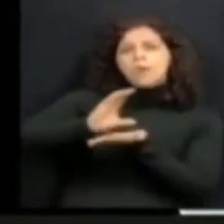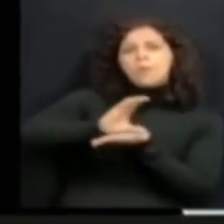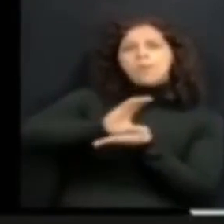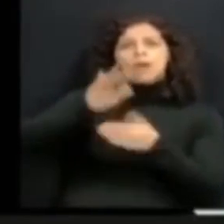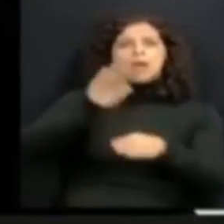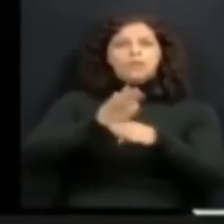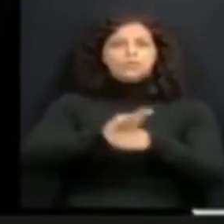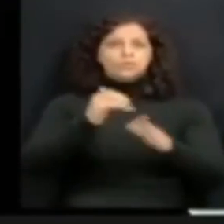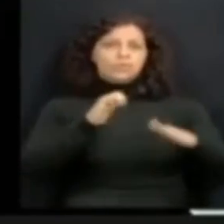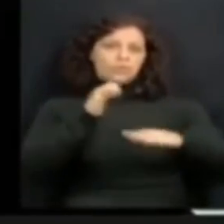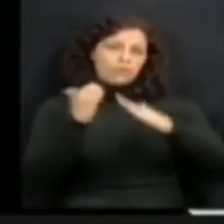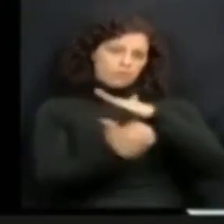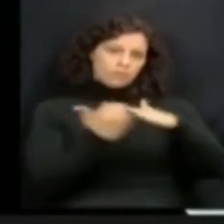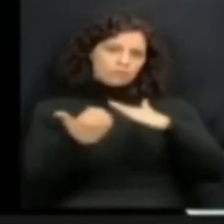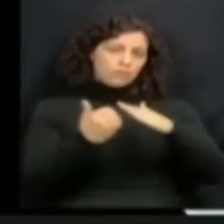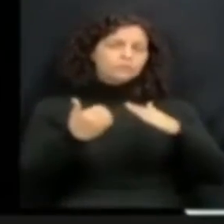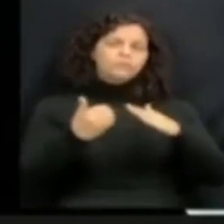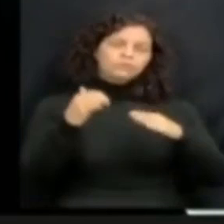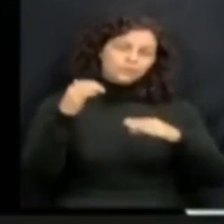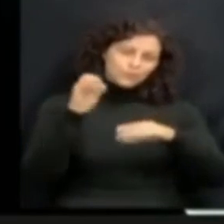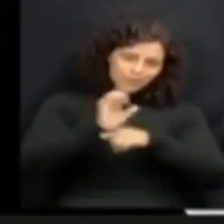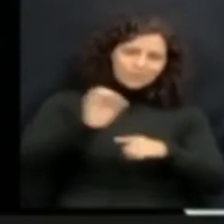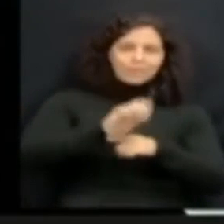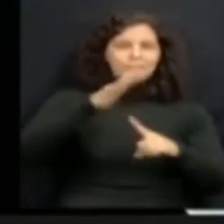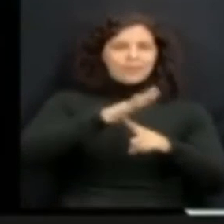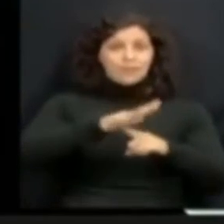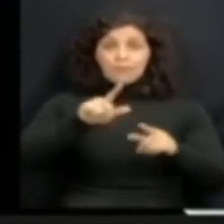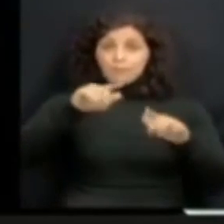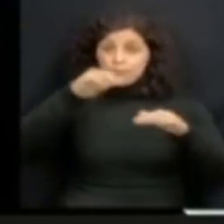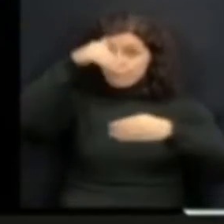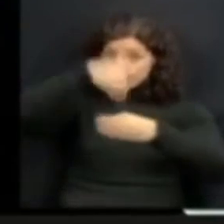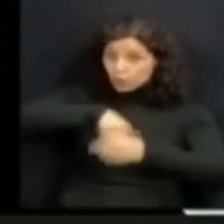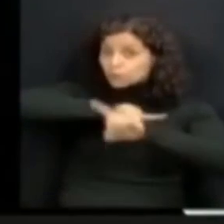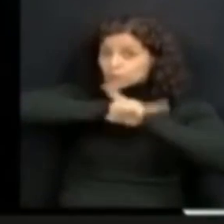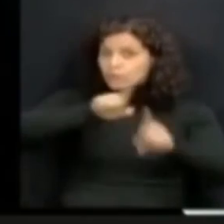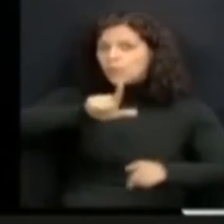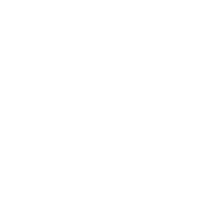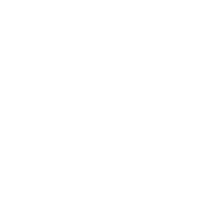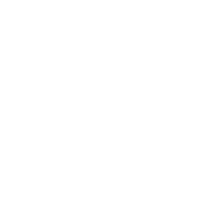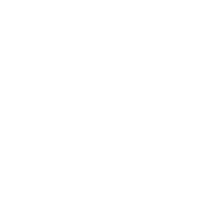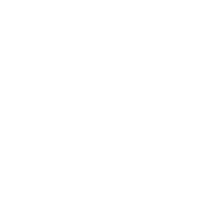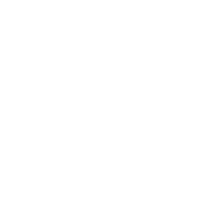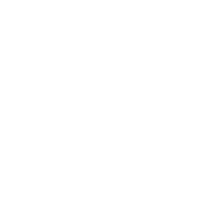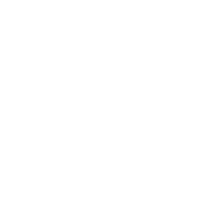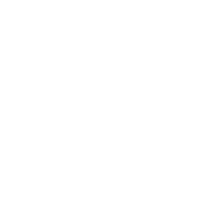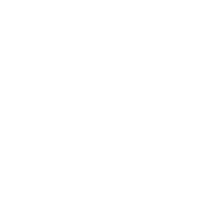financeira do Estado. Portanto, voto não à LDO fictícia do governo Ratinho.